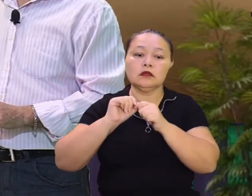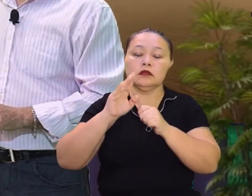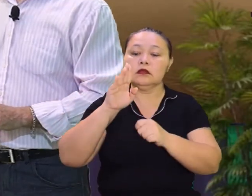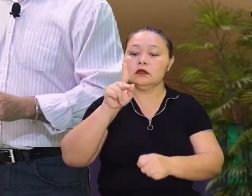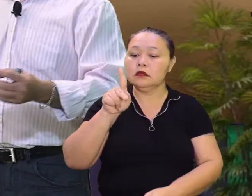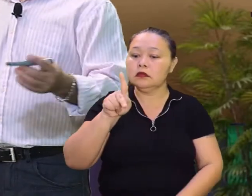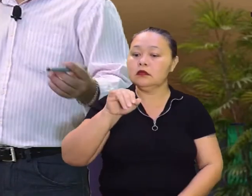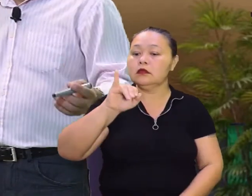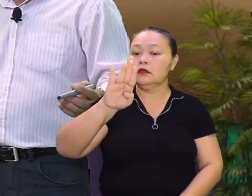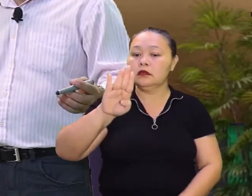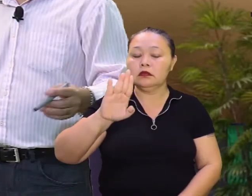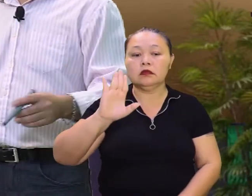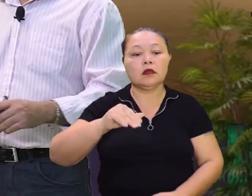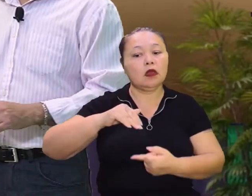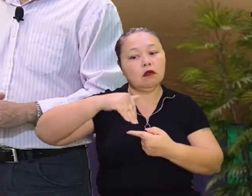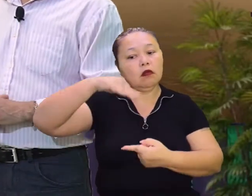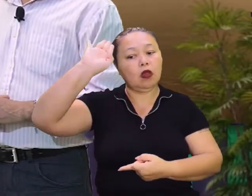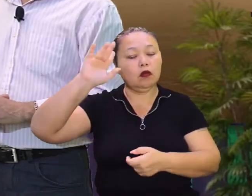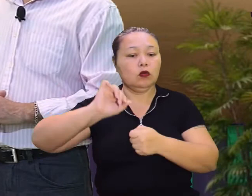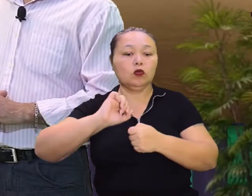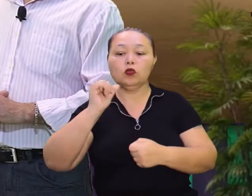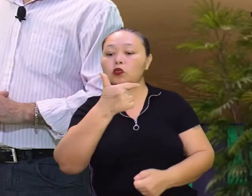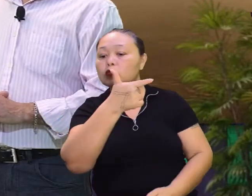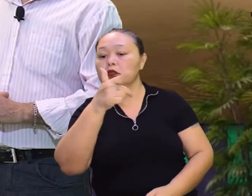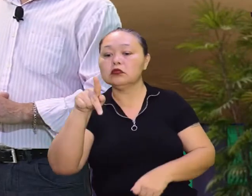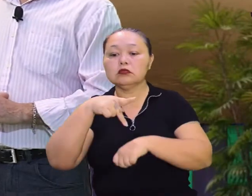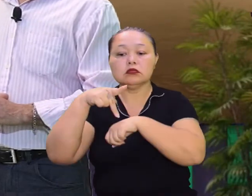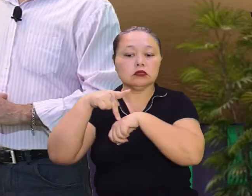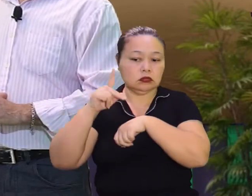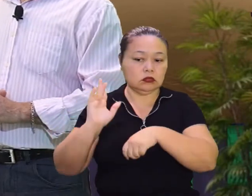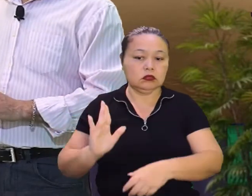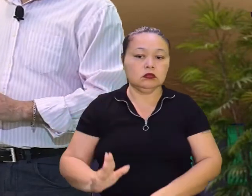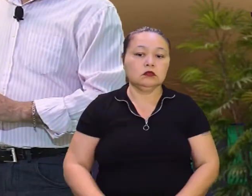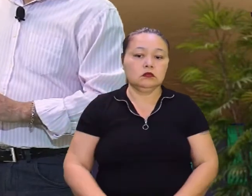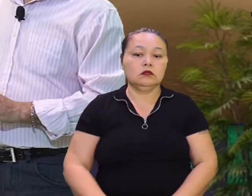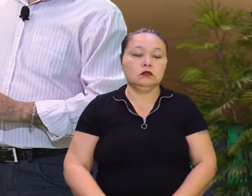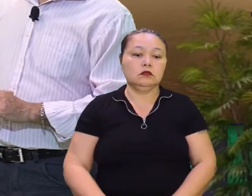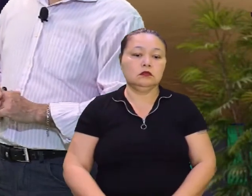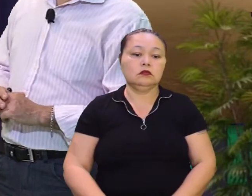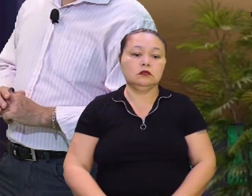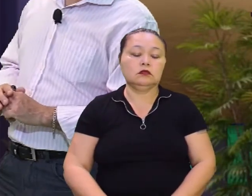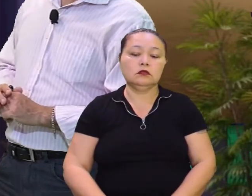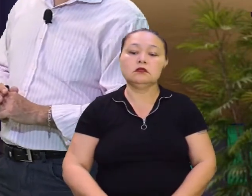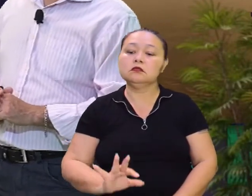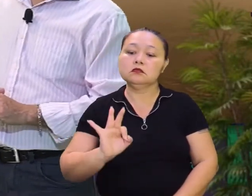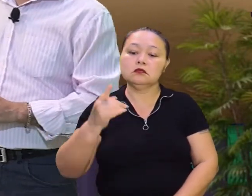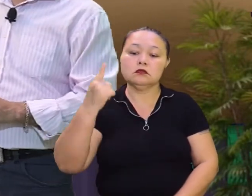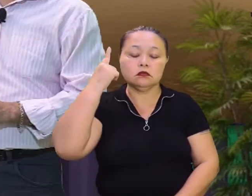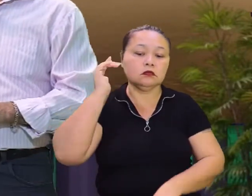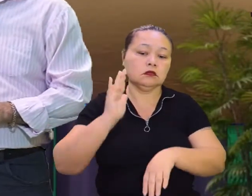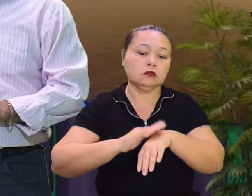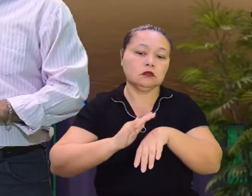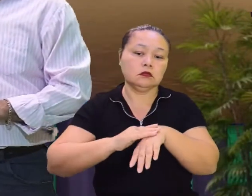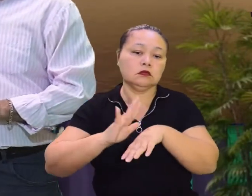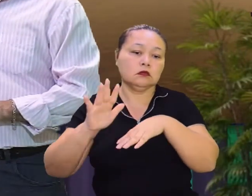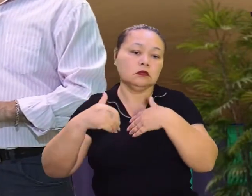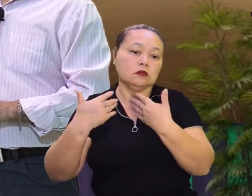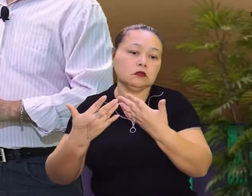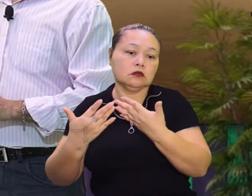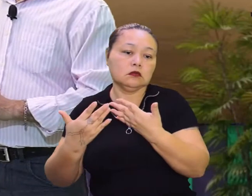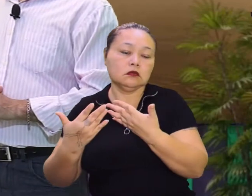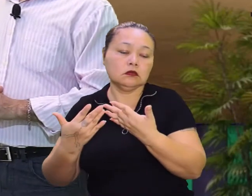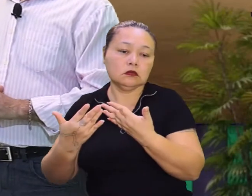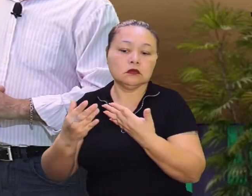PIB chinês é maior que o PIB dos demais países? Excelente reflexão. Por conta aí